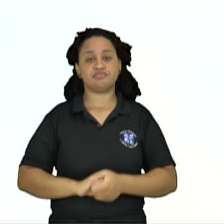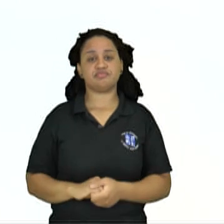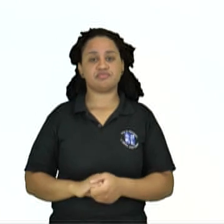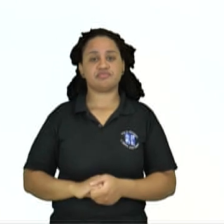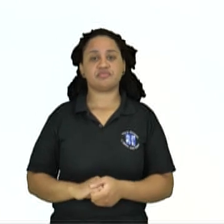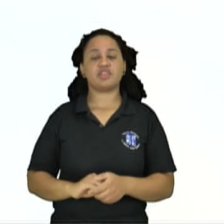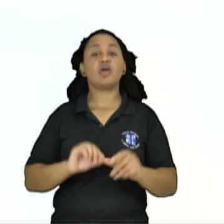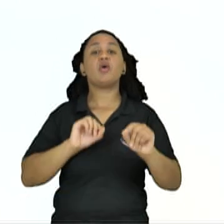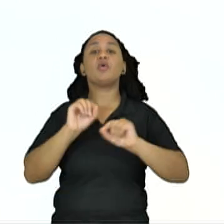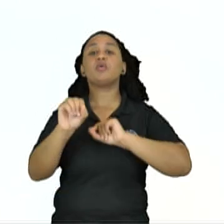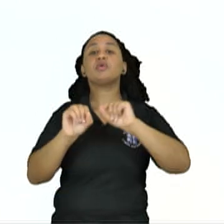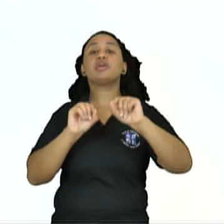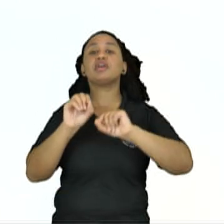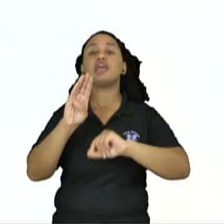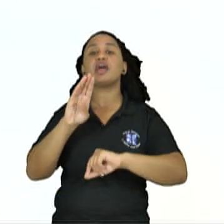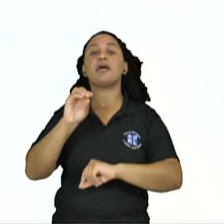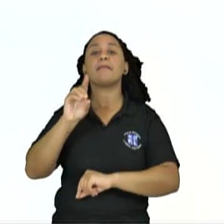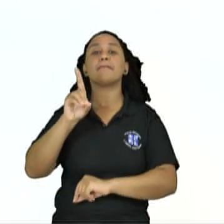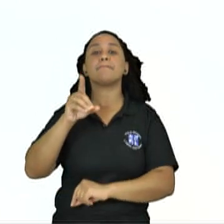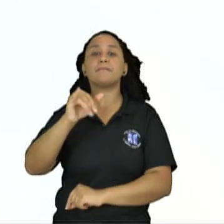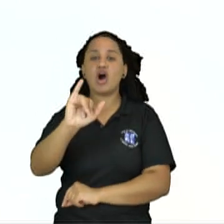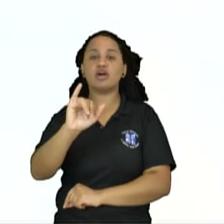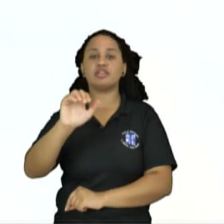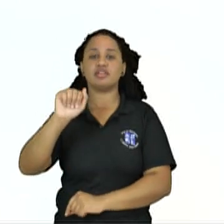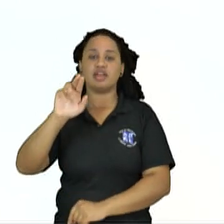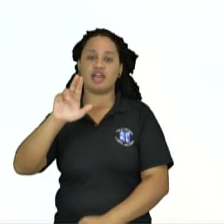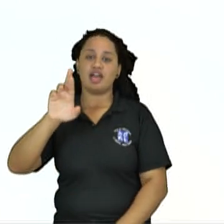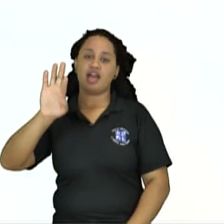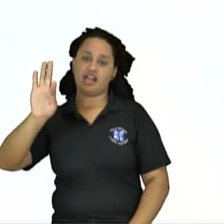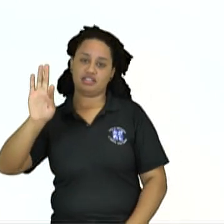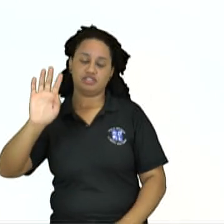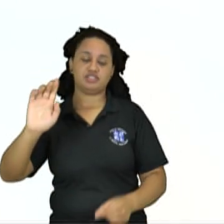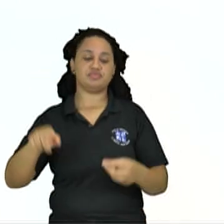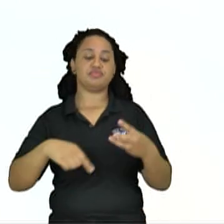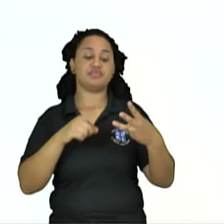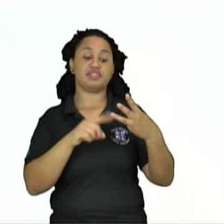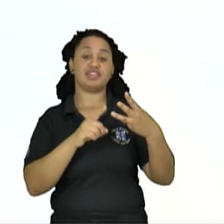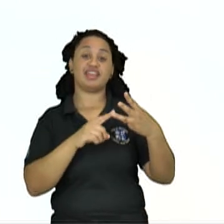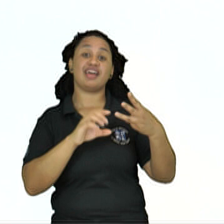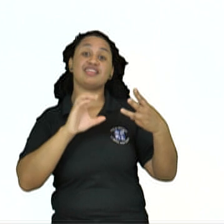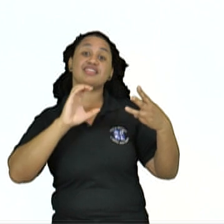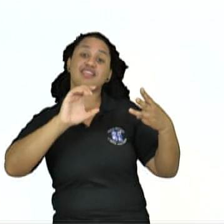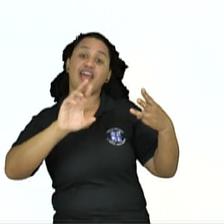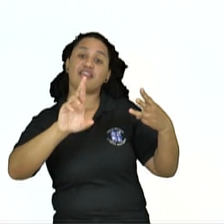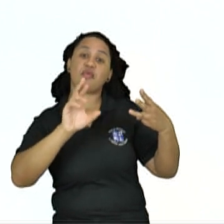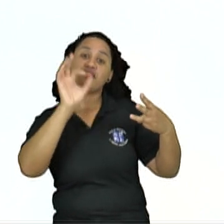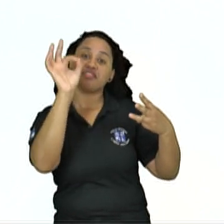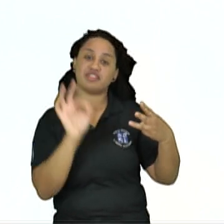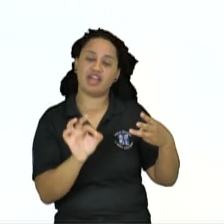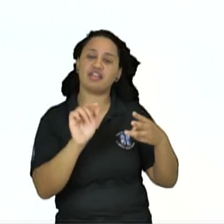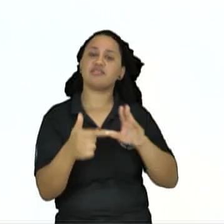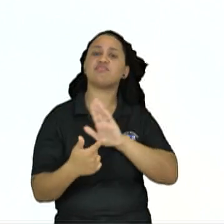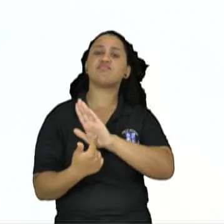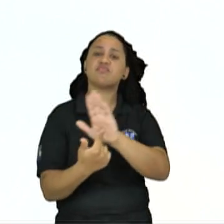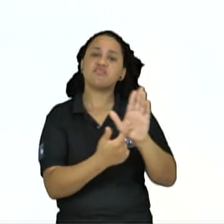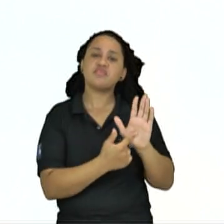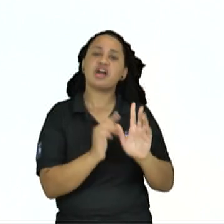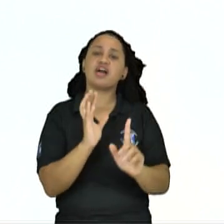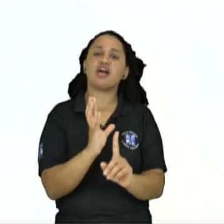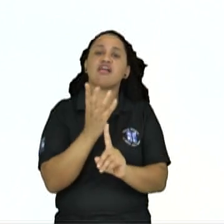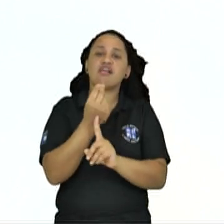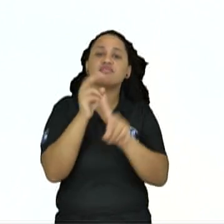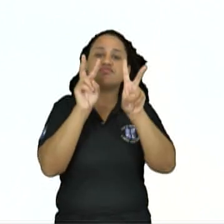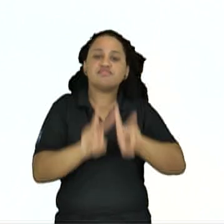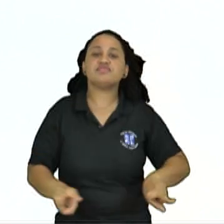O que é a body art? Resposta correta, letra C, manifestação das